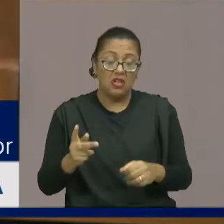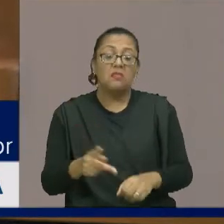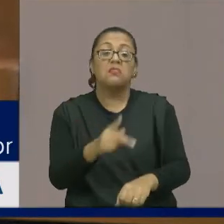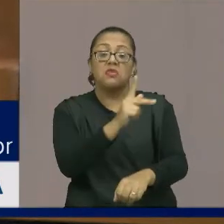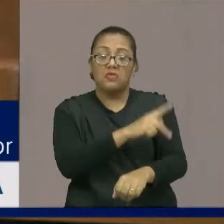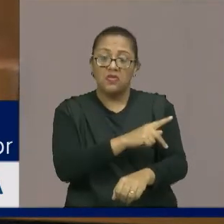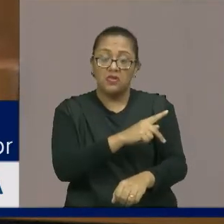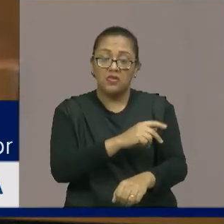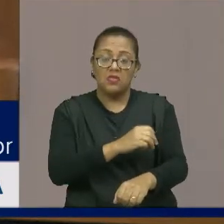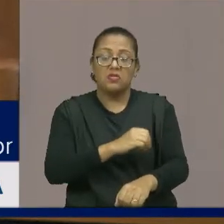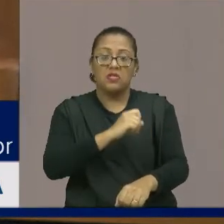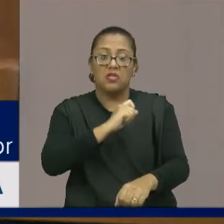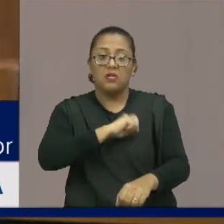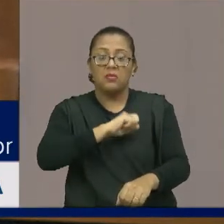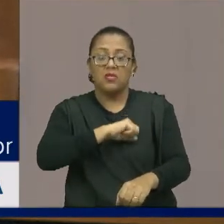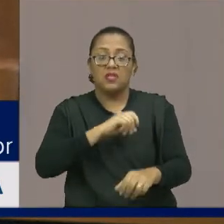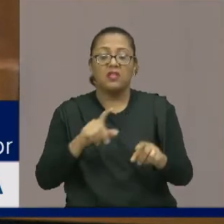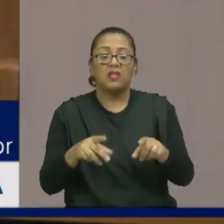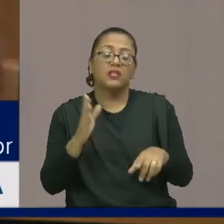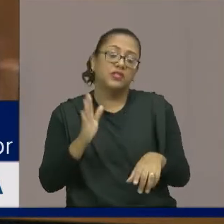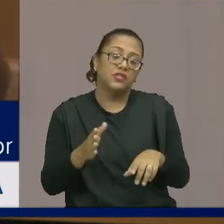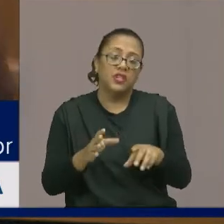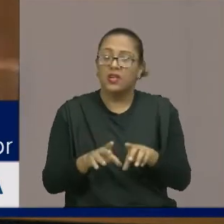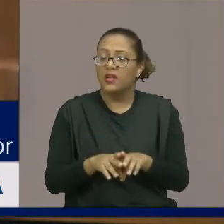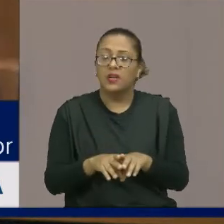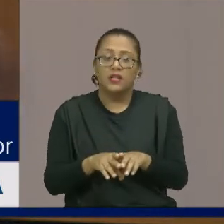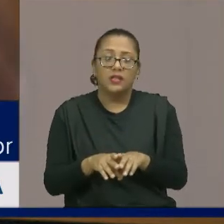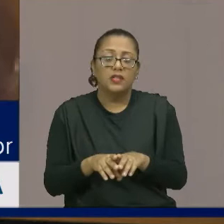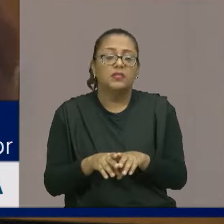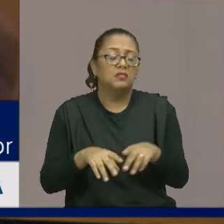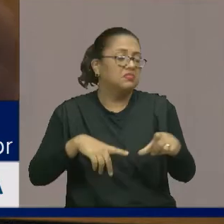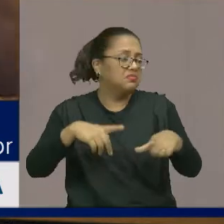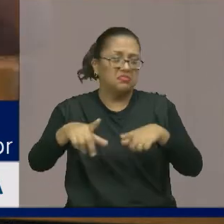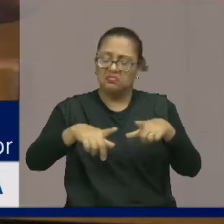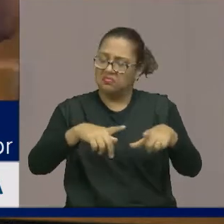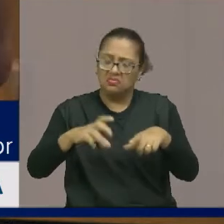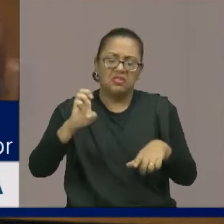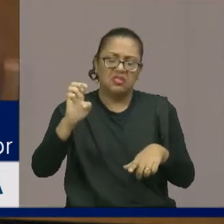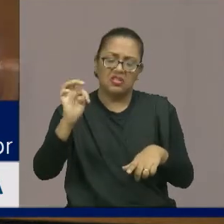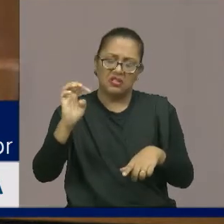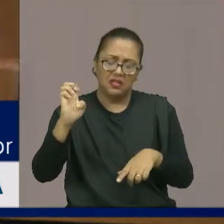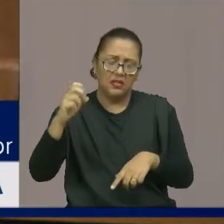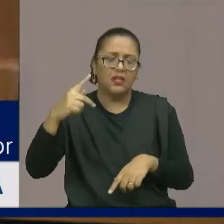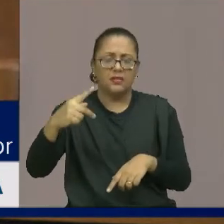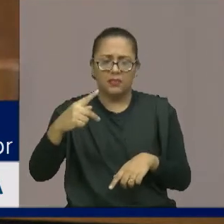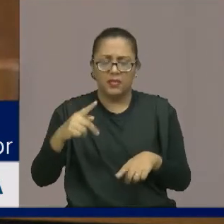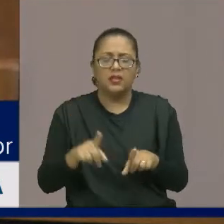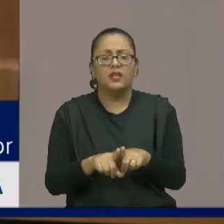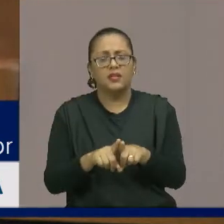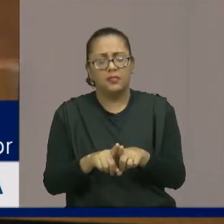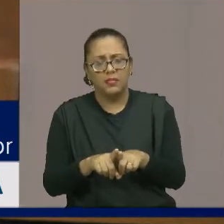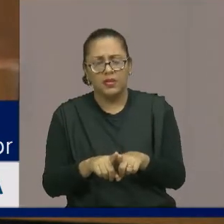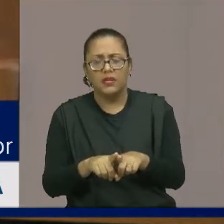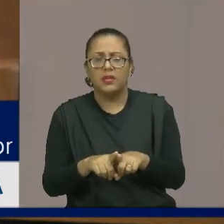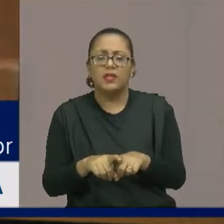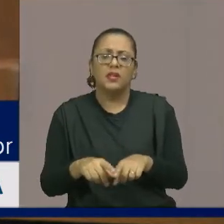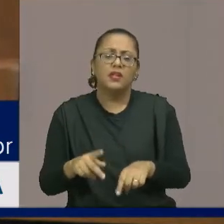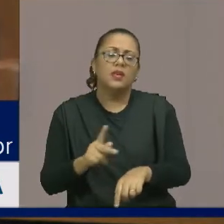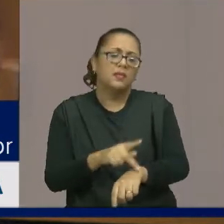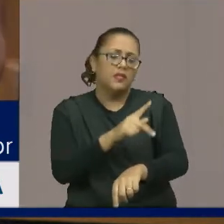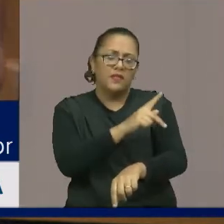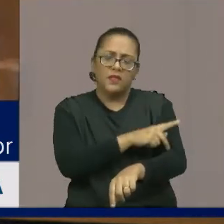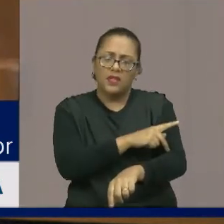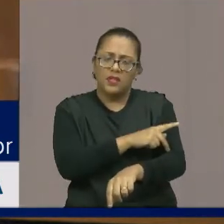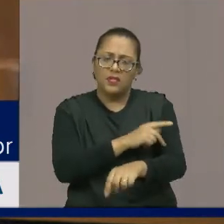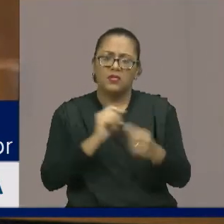não é? Ministrando aulas de judô como monitor na ETEP, instrutor, depois professor de educação física, poderia